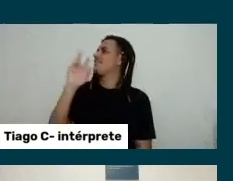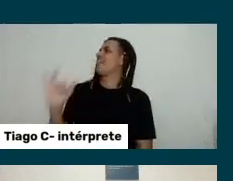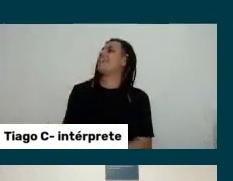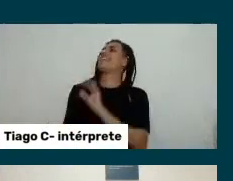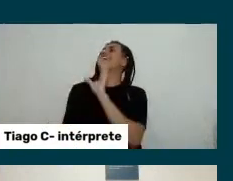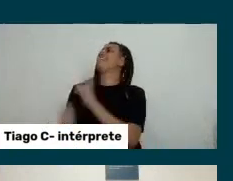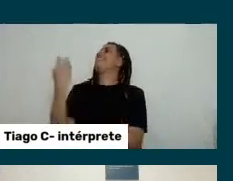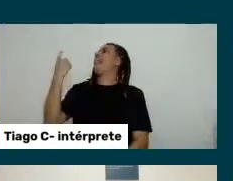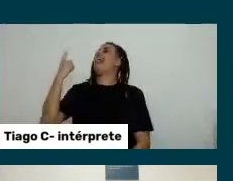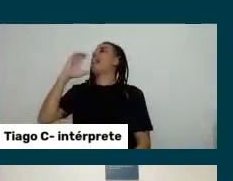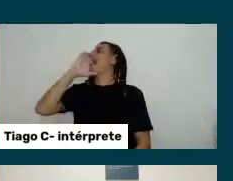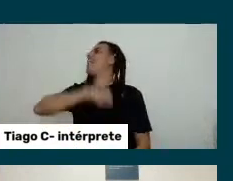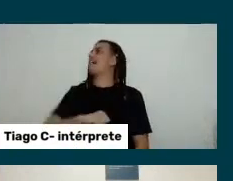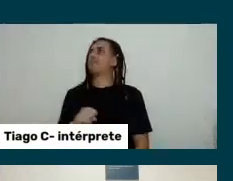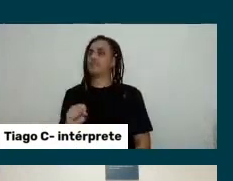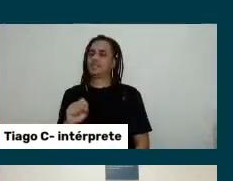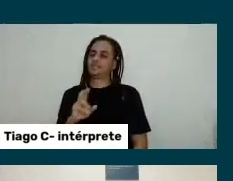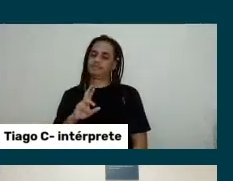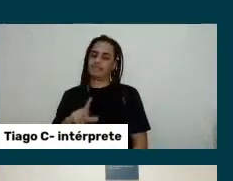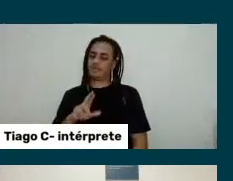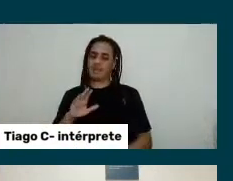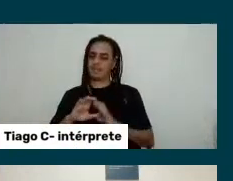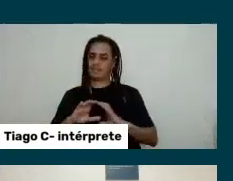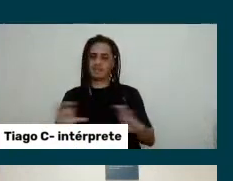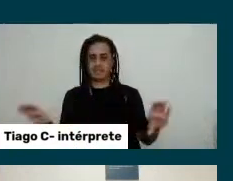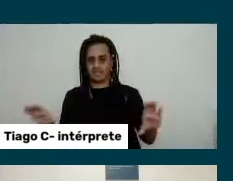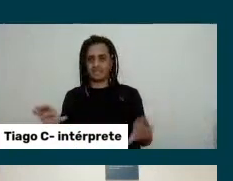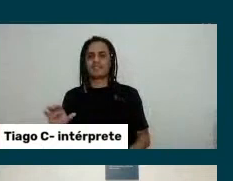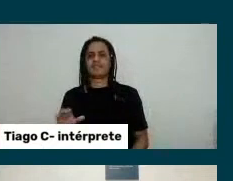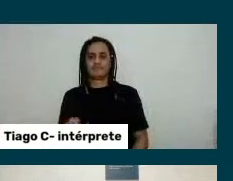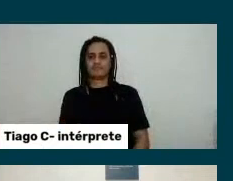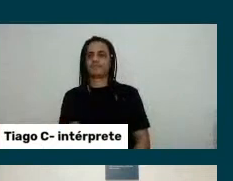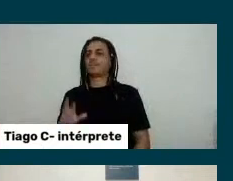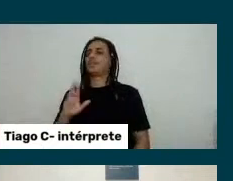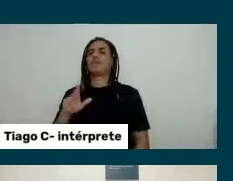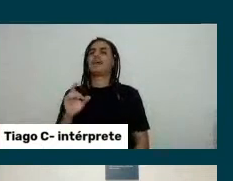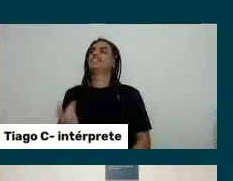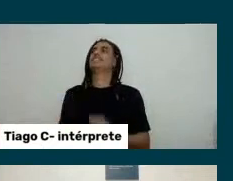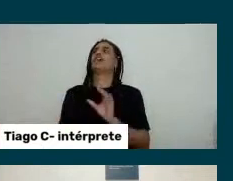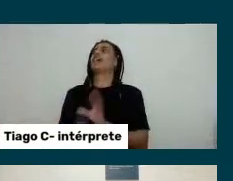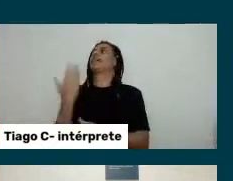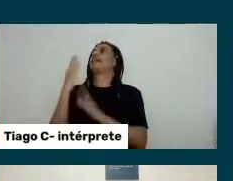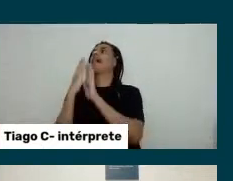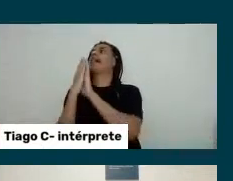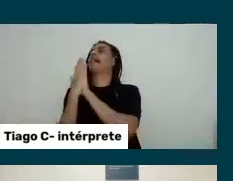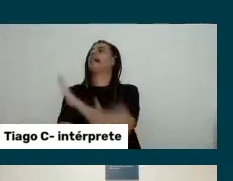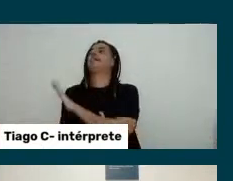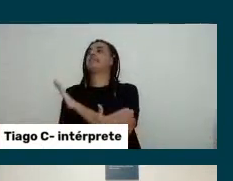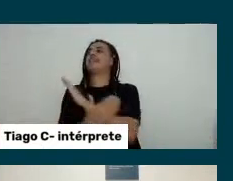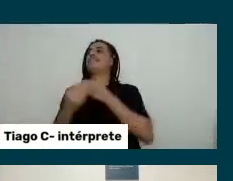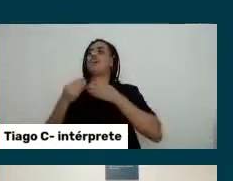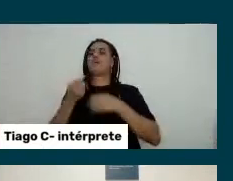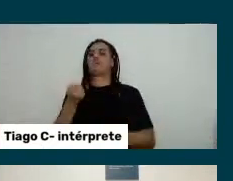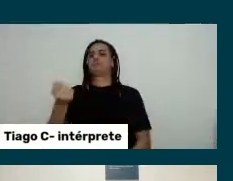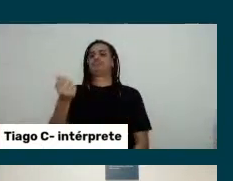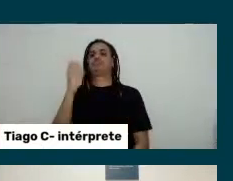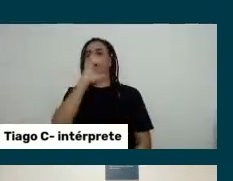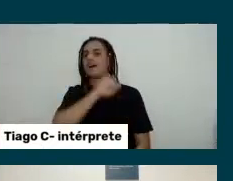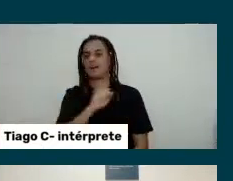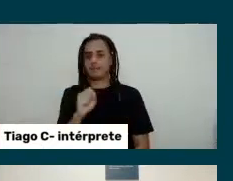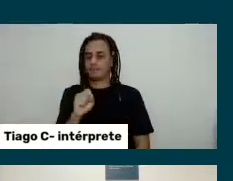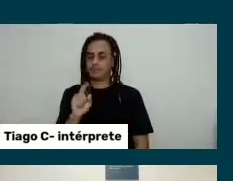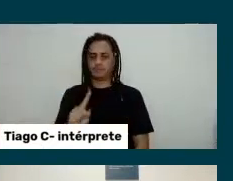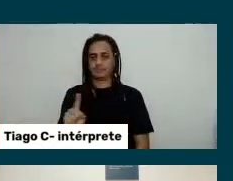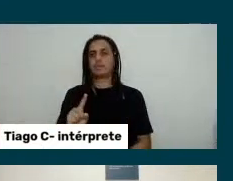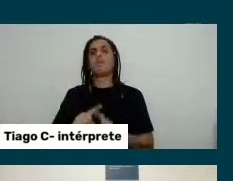de despliegue, né? Como a gente está falando muito espanhol, lançar plataforma. Esse botão não existe, né? Não vai acontecer. Mas